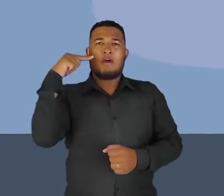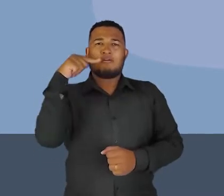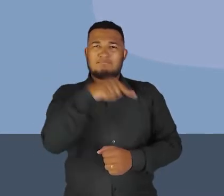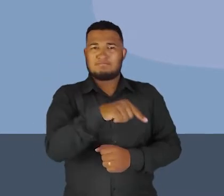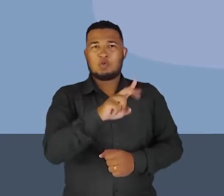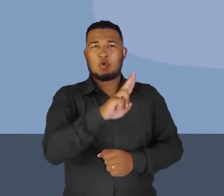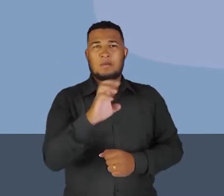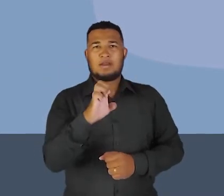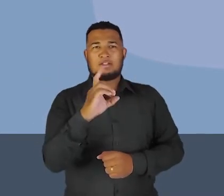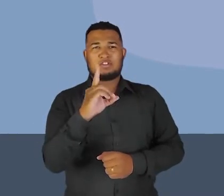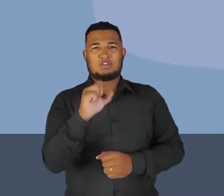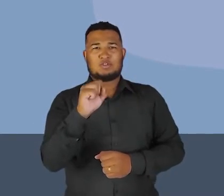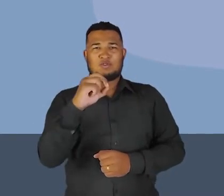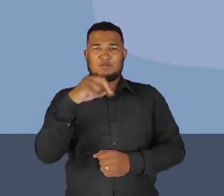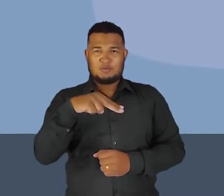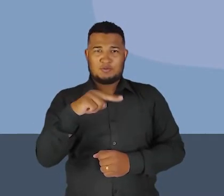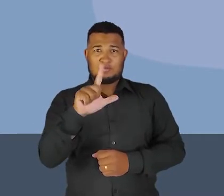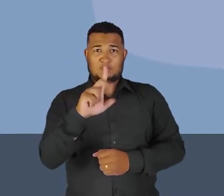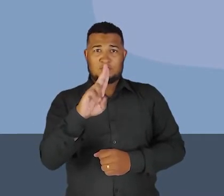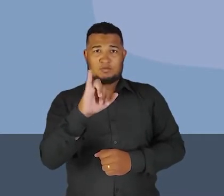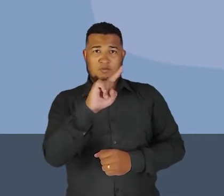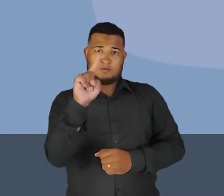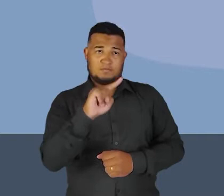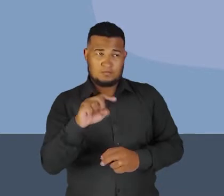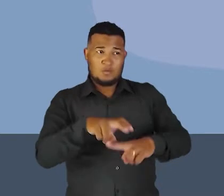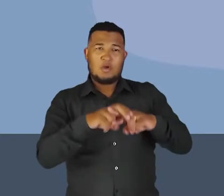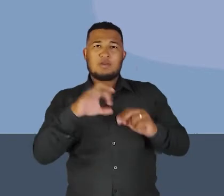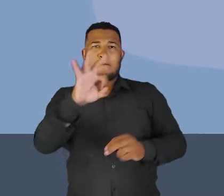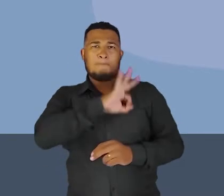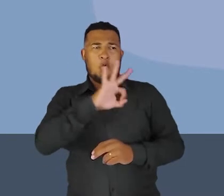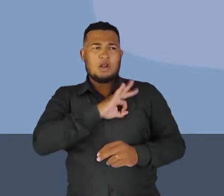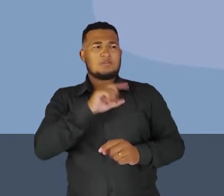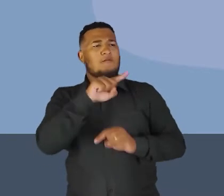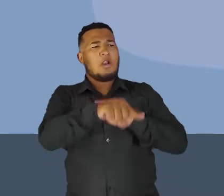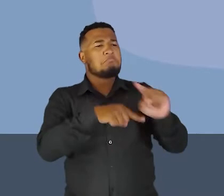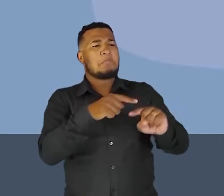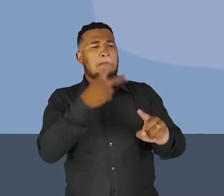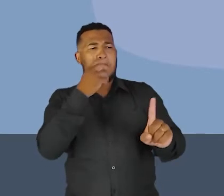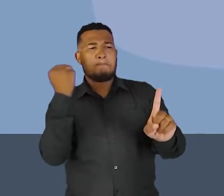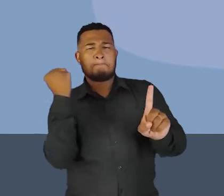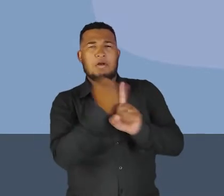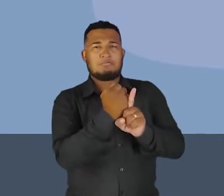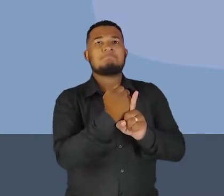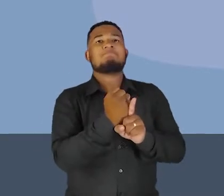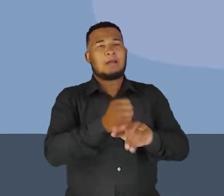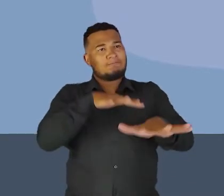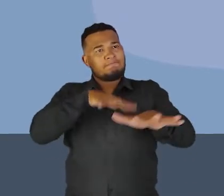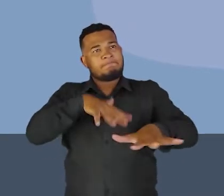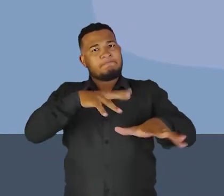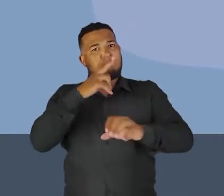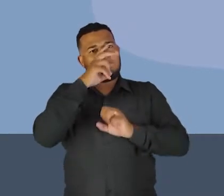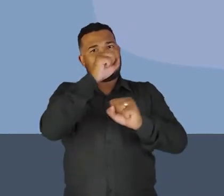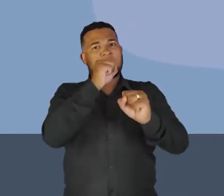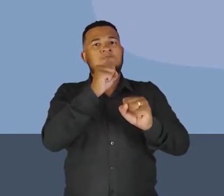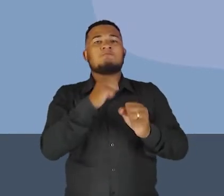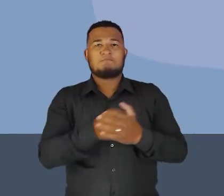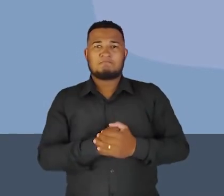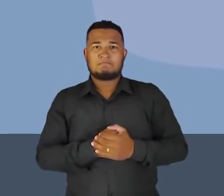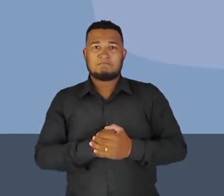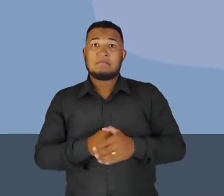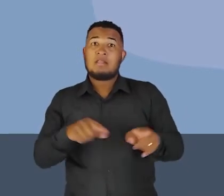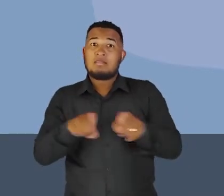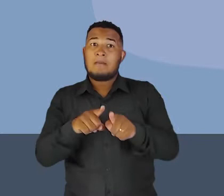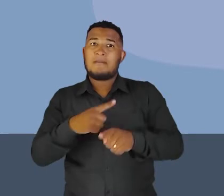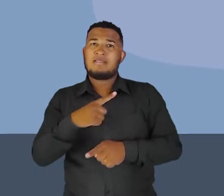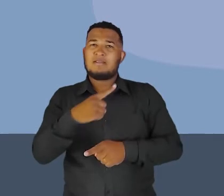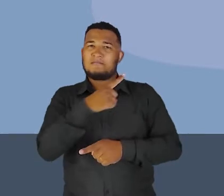né, pelos policiais militares, culminou, então, na intensificação desses protestos. Continuando aqui, eu trouxe para vocês também os Direta Já, né,